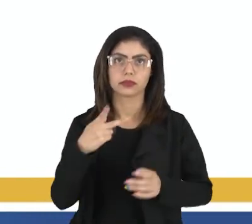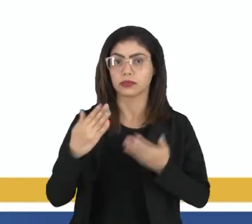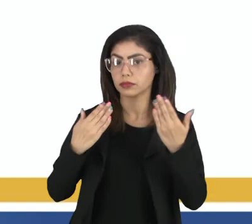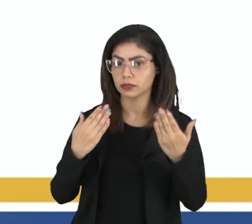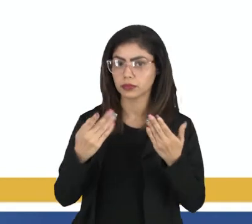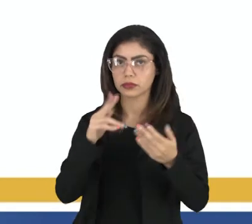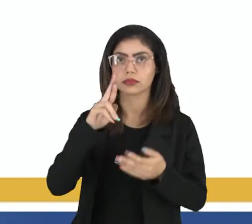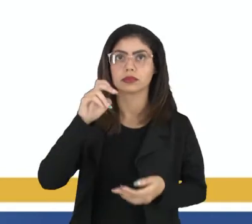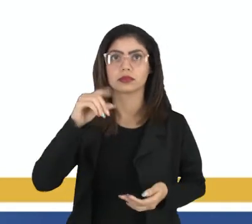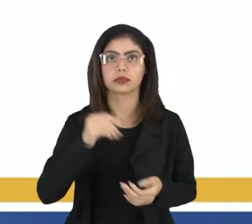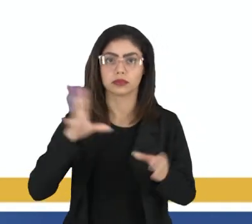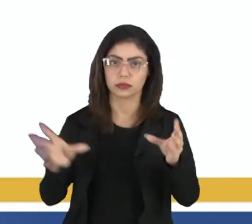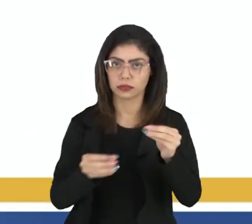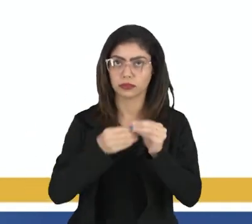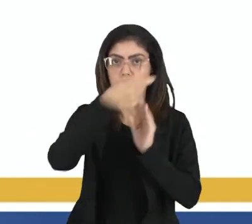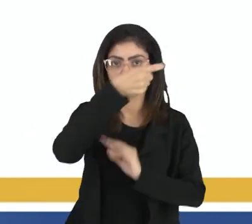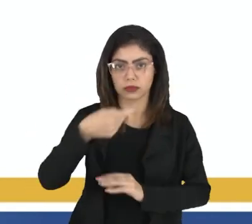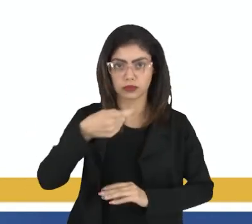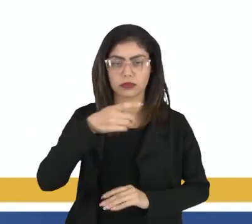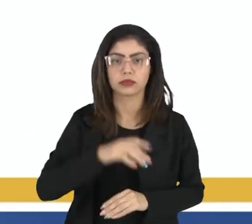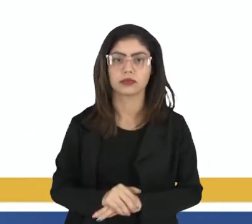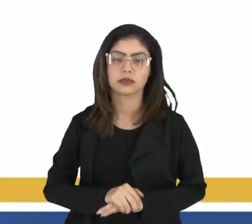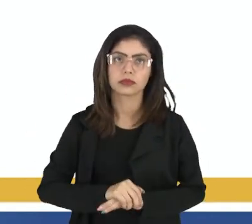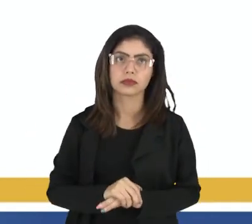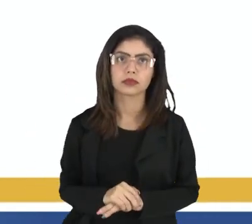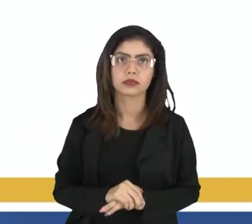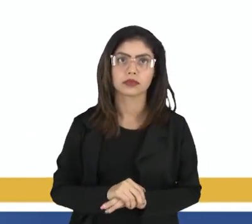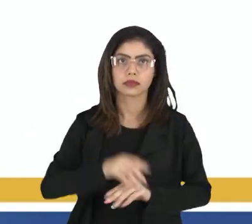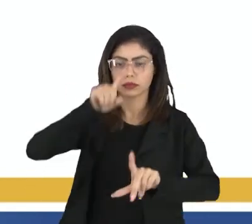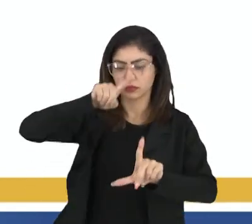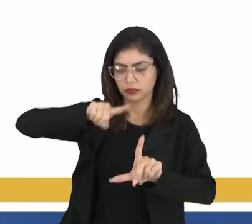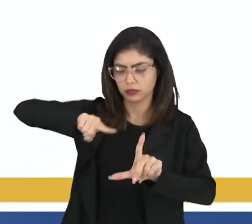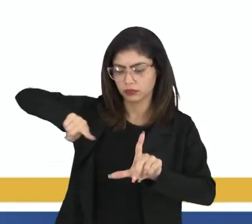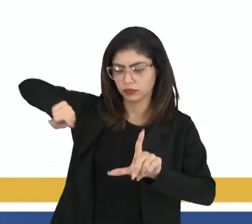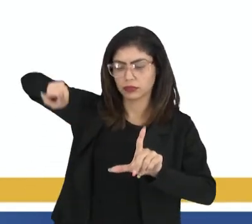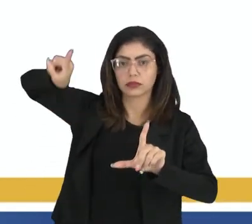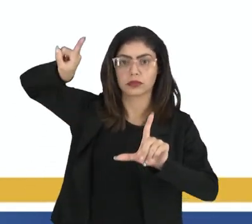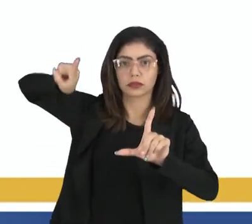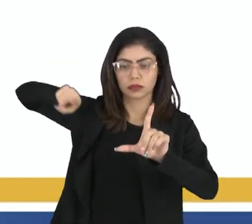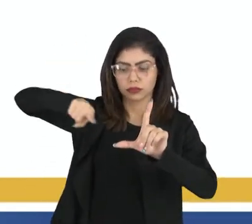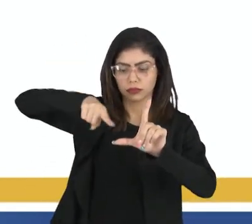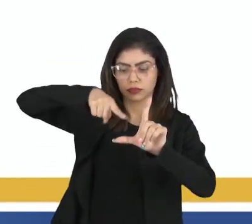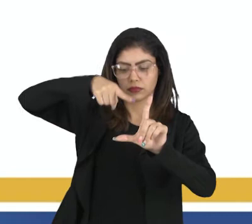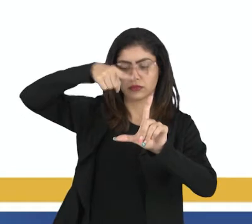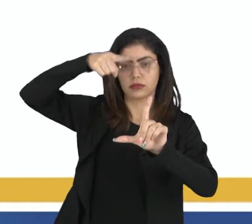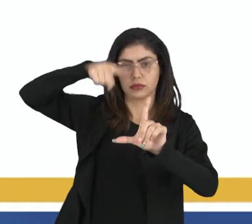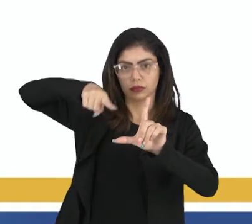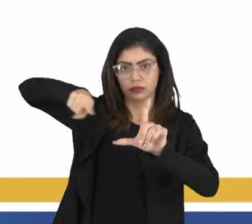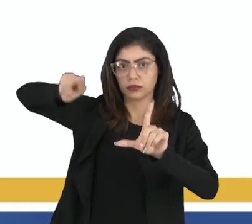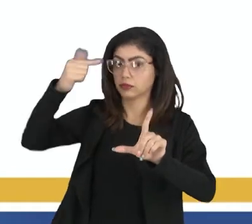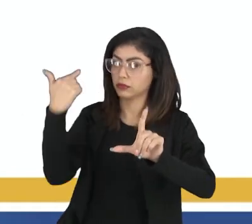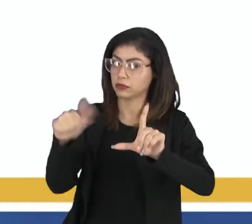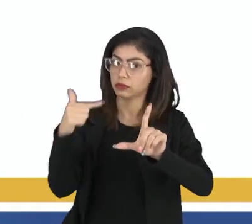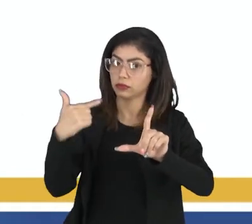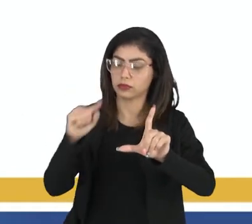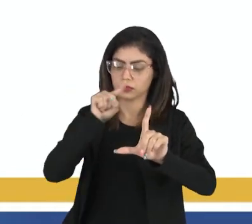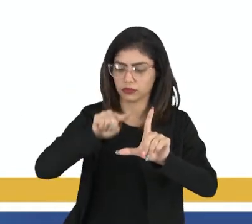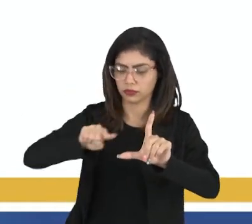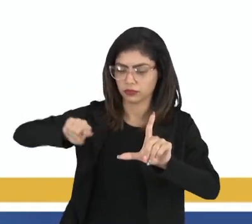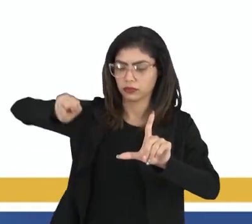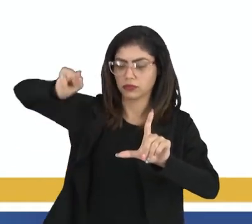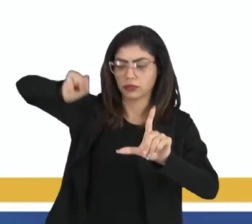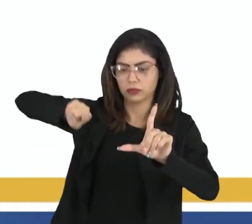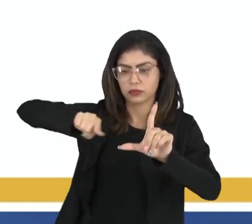não intercepta no eixo x. Ela não encosta. Ela pode até ter uma parábola, mas ela